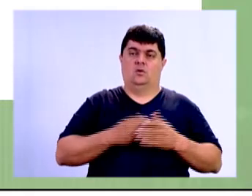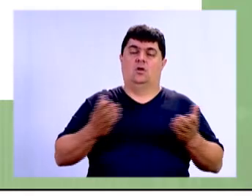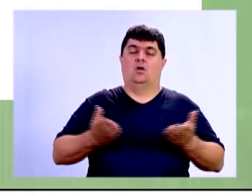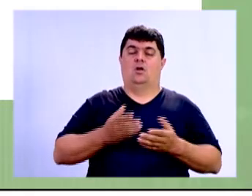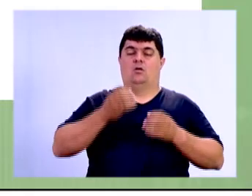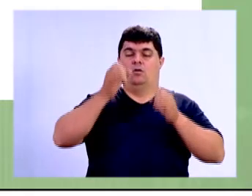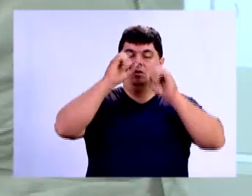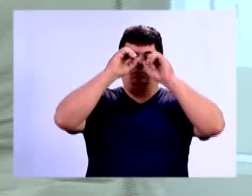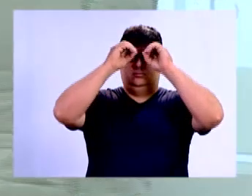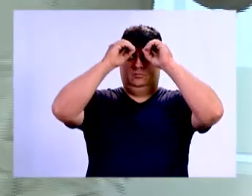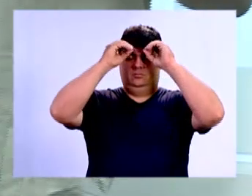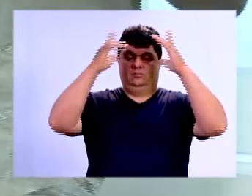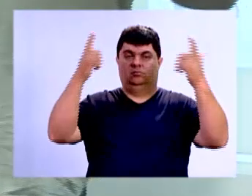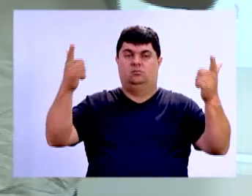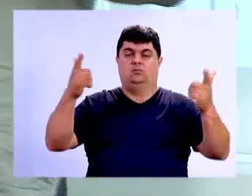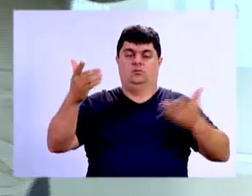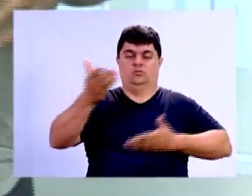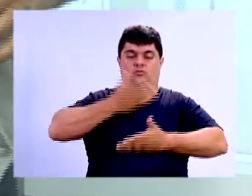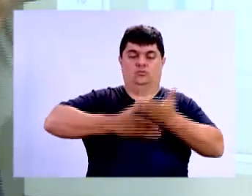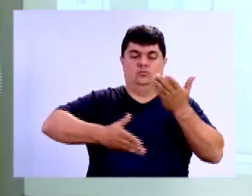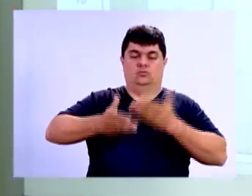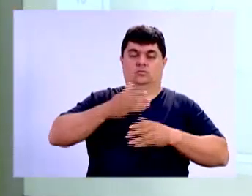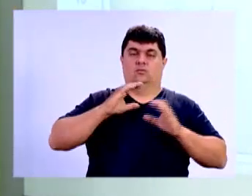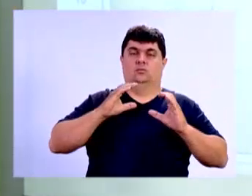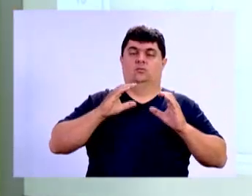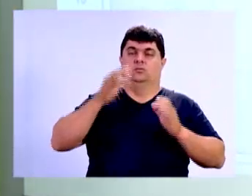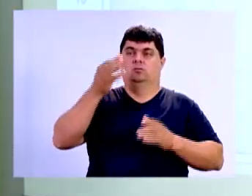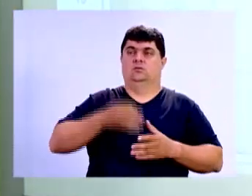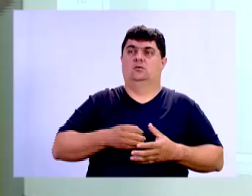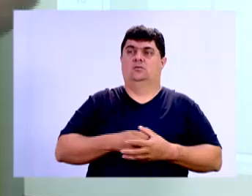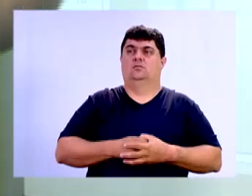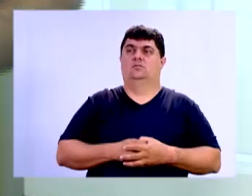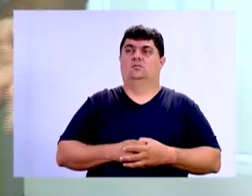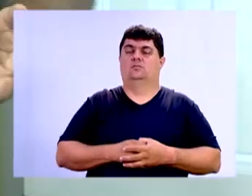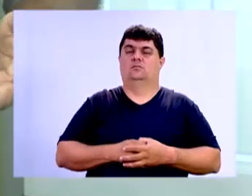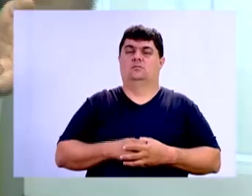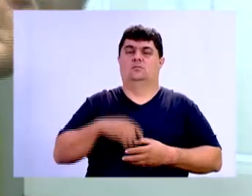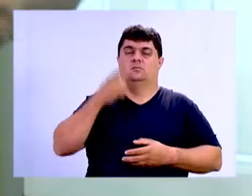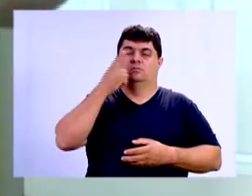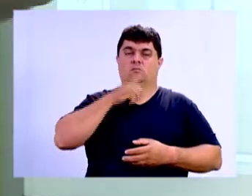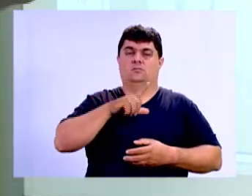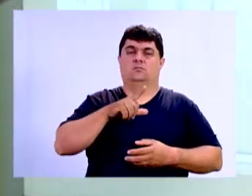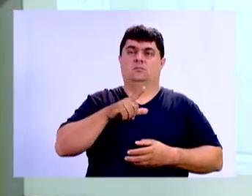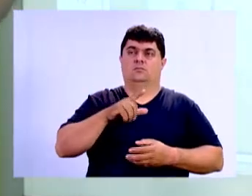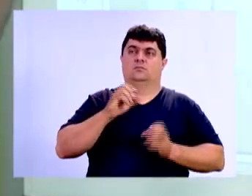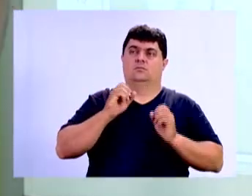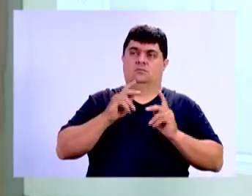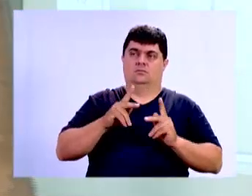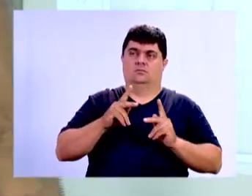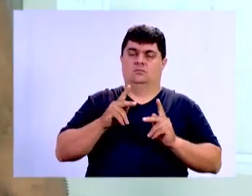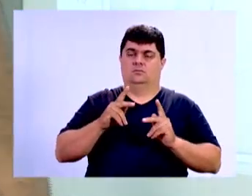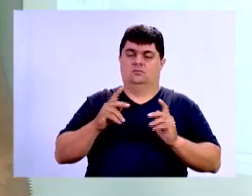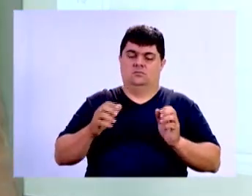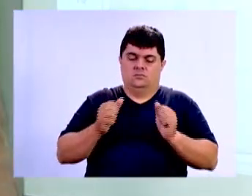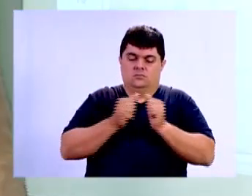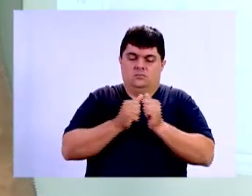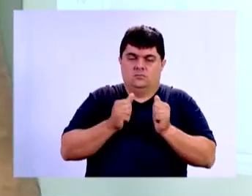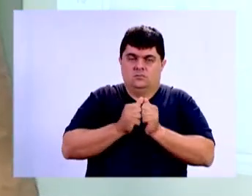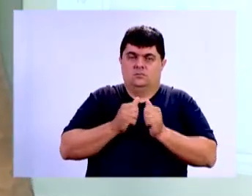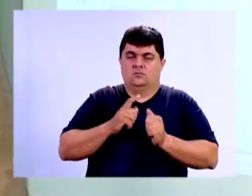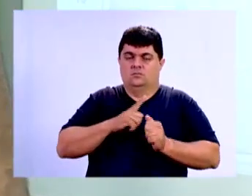Agora a ligação está correta. Agora nós conseguimos efetivamente juntar